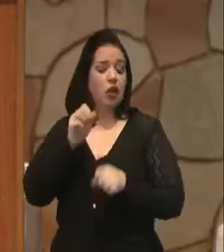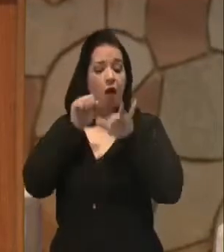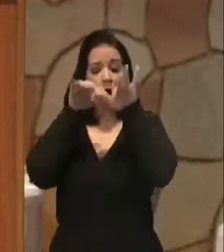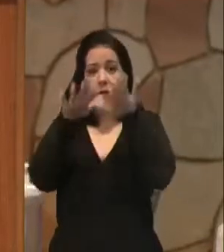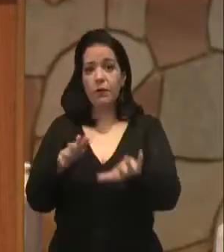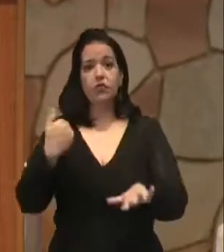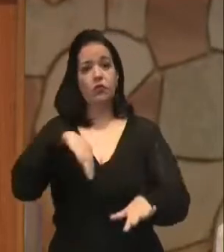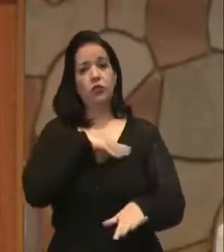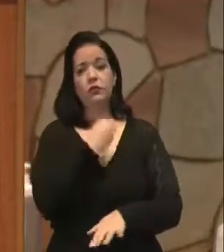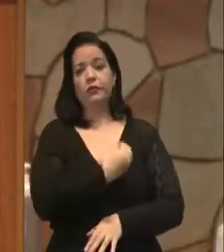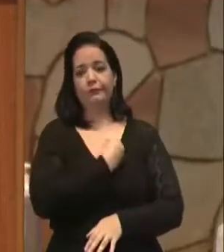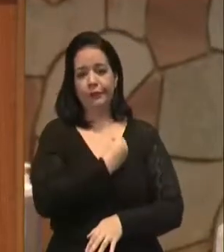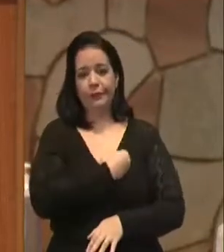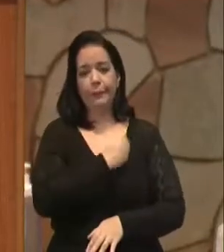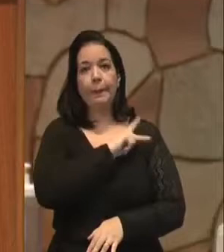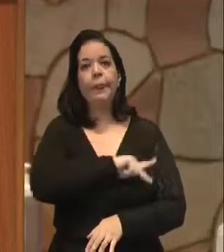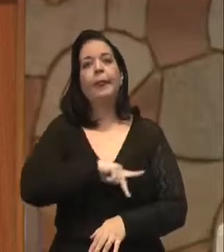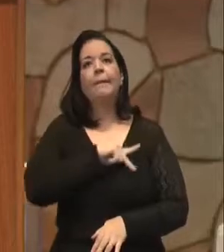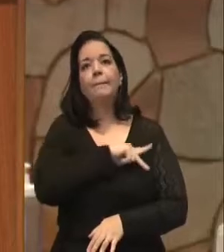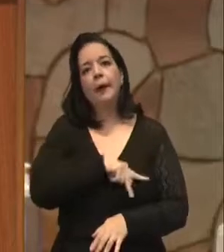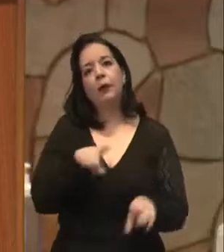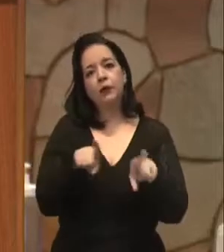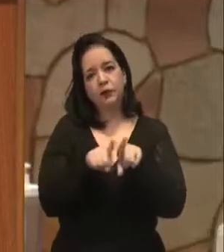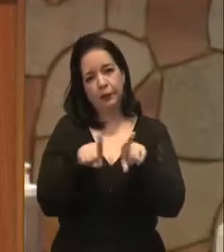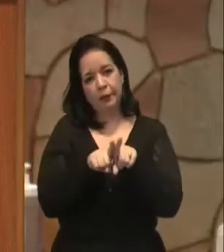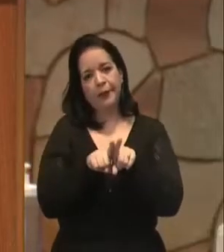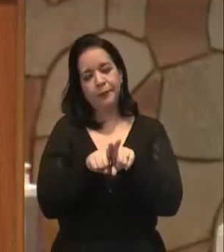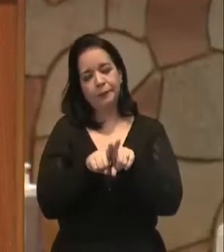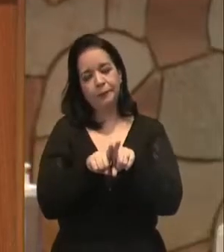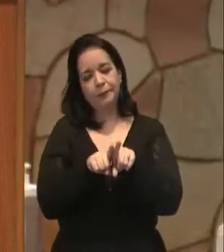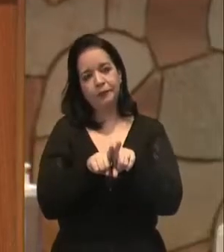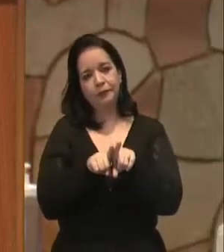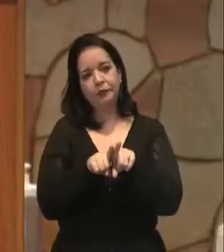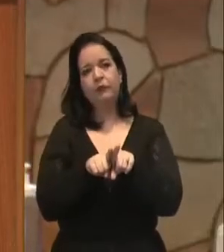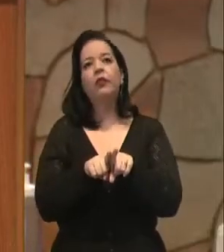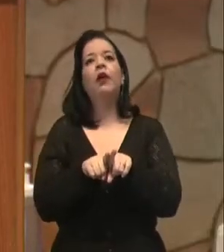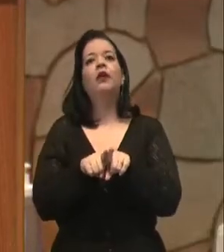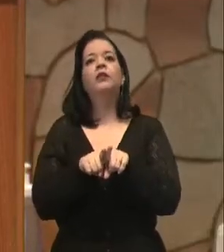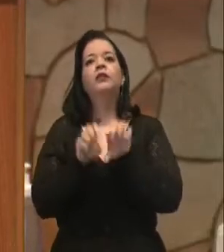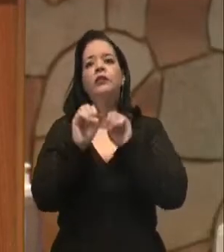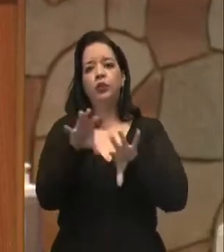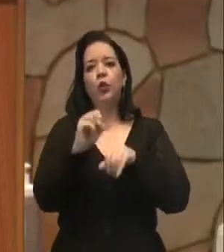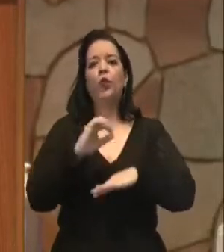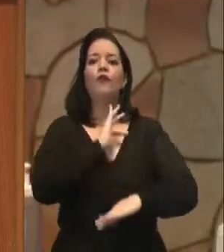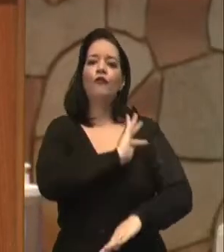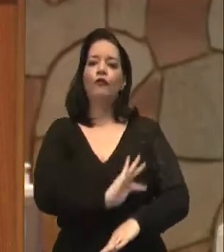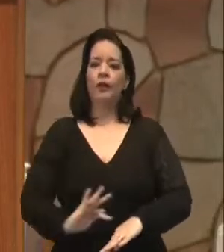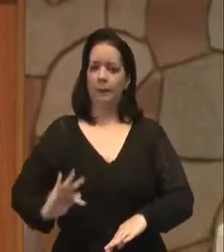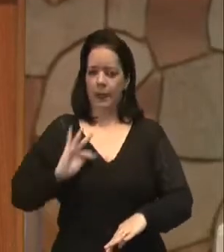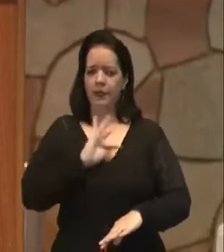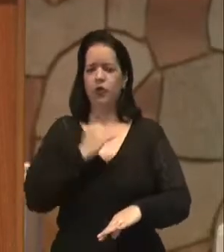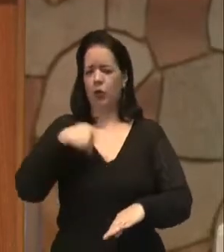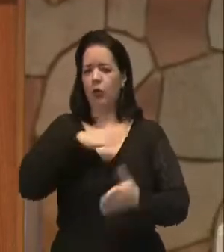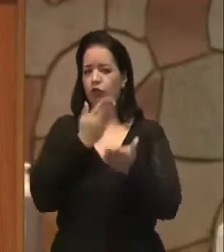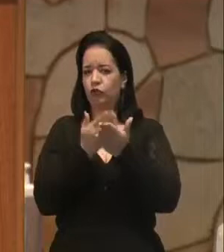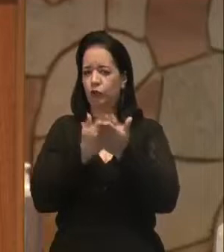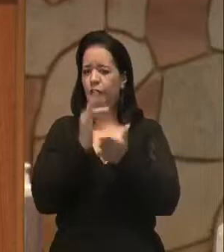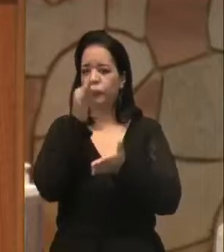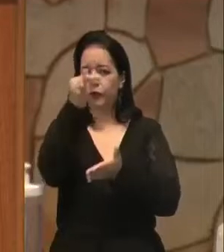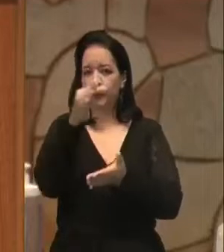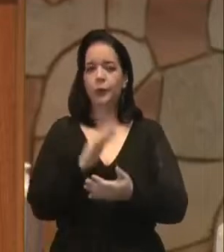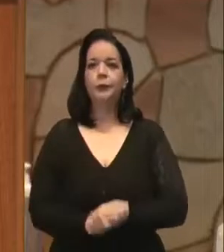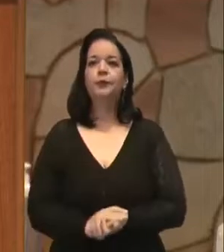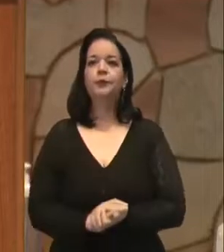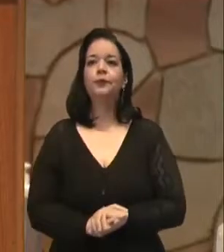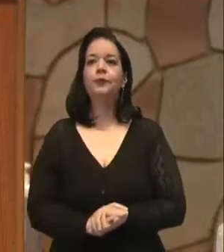disse lá em Filipenses, os irmãos vão estudar, nós estudaremos isso junto um pouco mais adiante. Paulo disse que agora o que